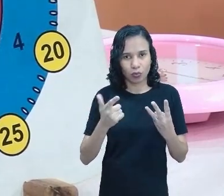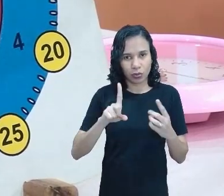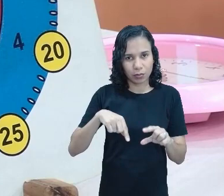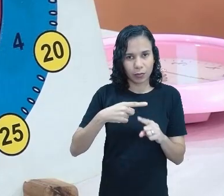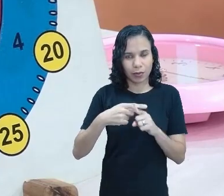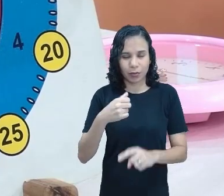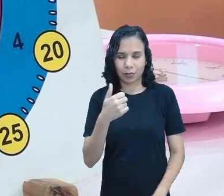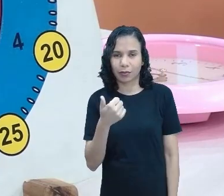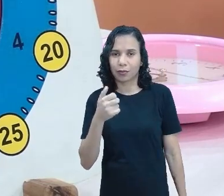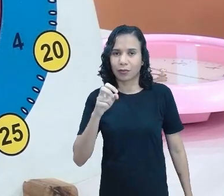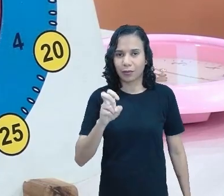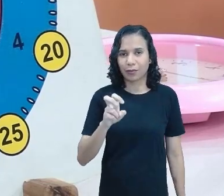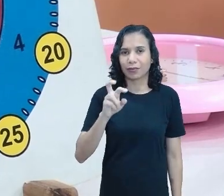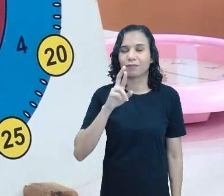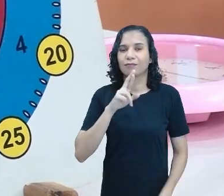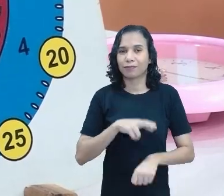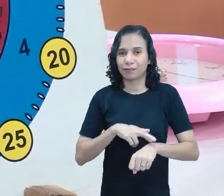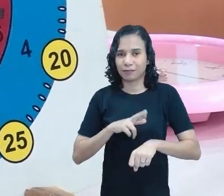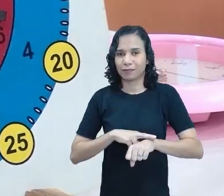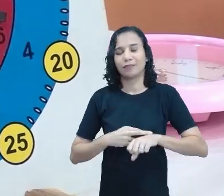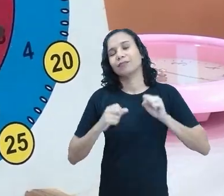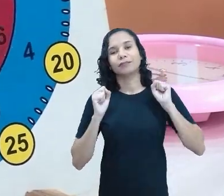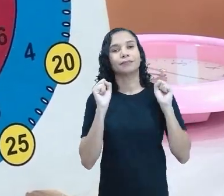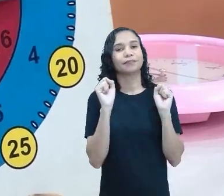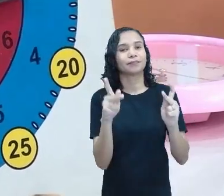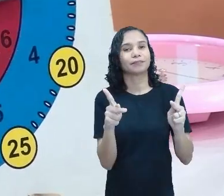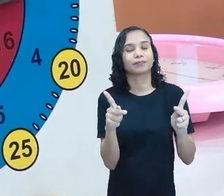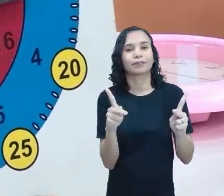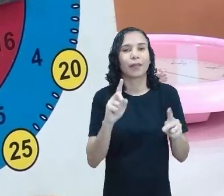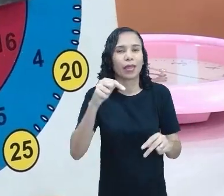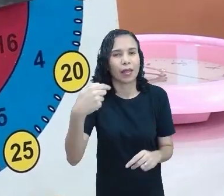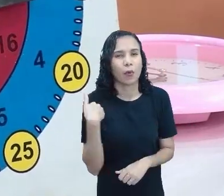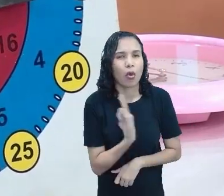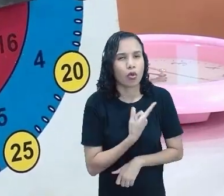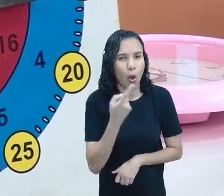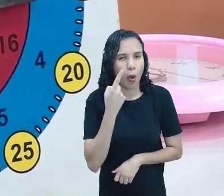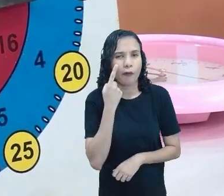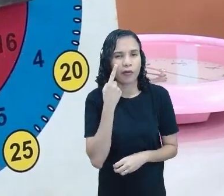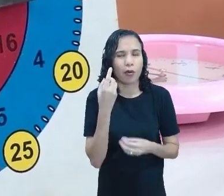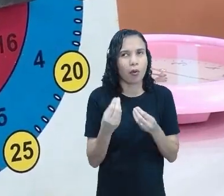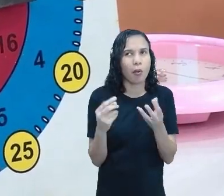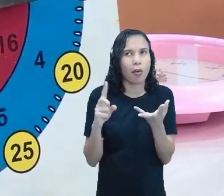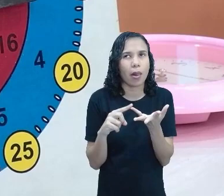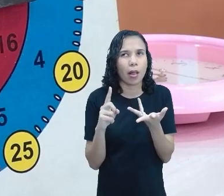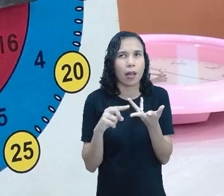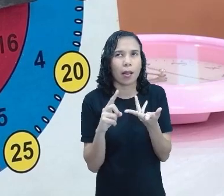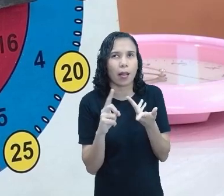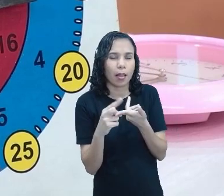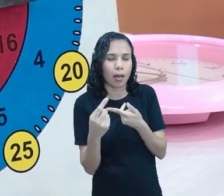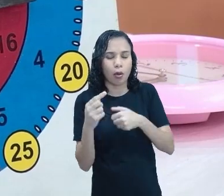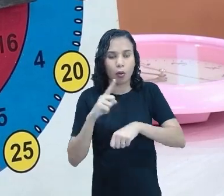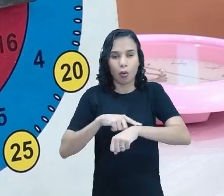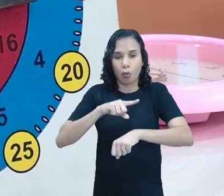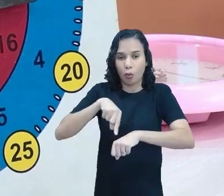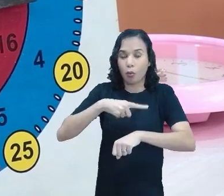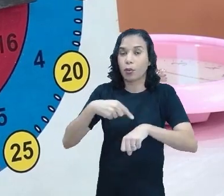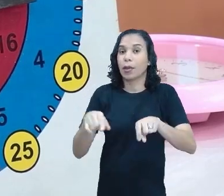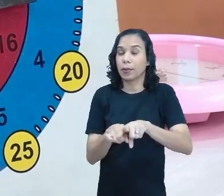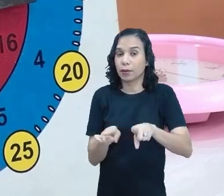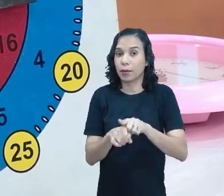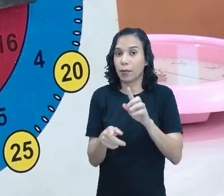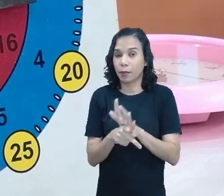exatamente 15 horas. Ok? Daqui a pouco a gente vai ver essa contagem aqui das horas no relógio